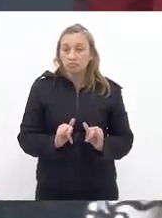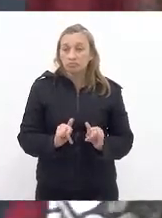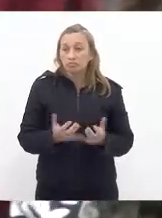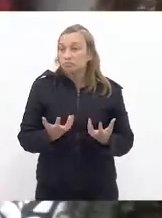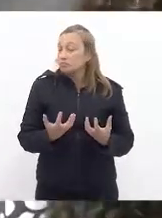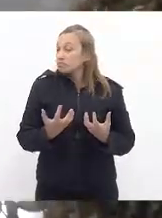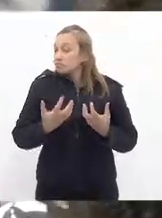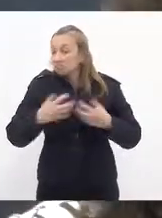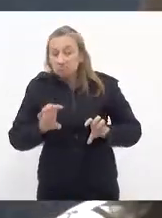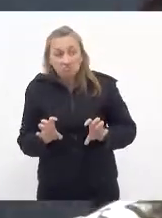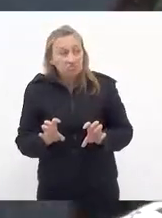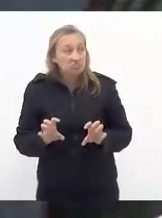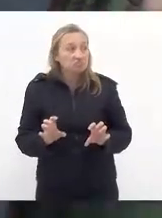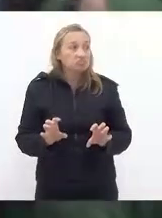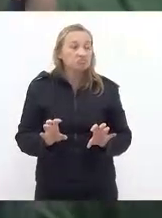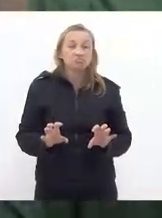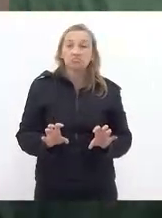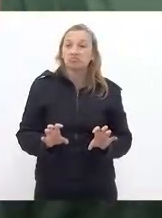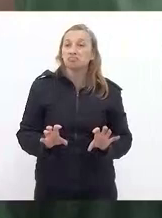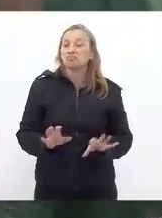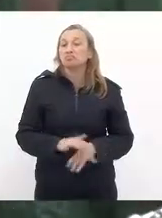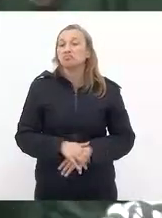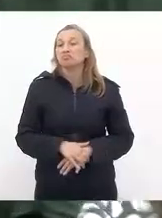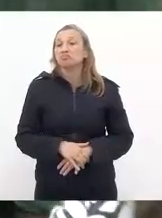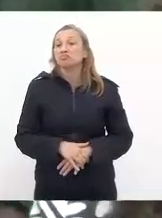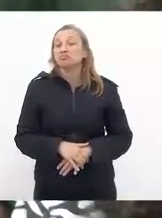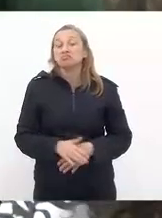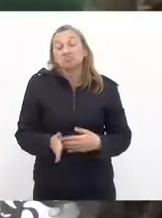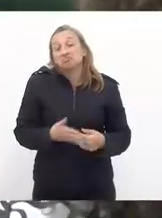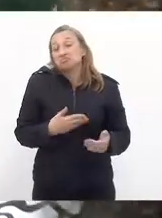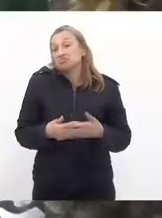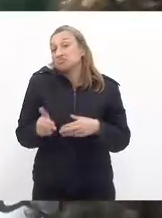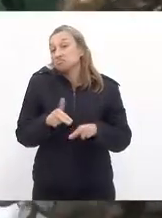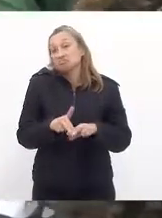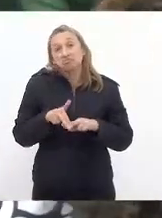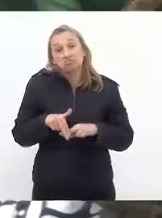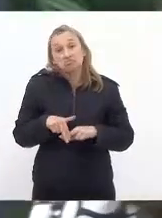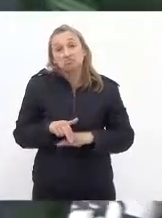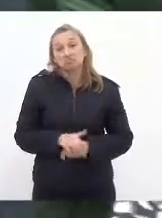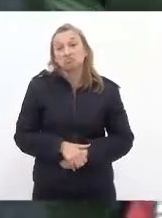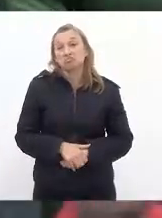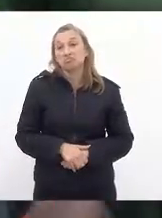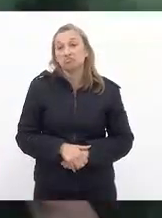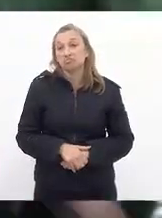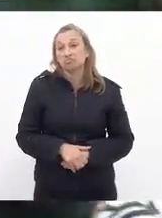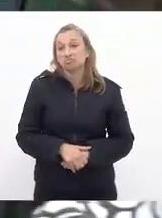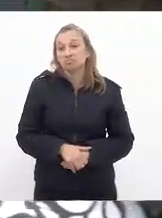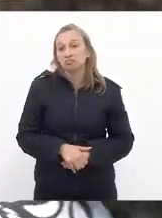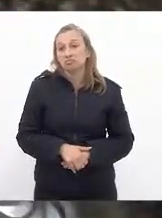capricho raça pura ignorância enfim Qualquer que seja a razão